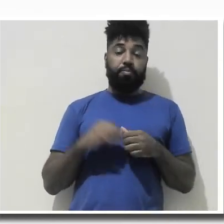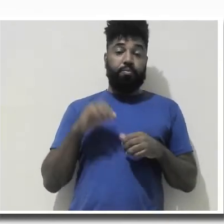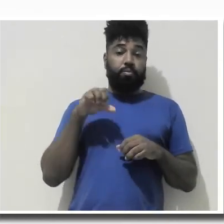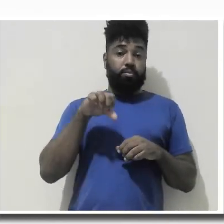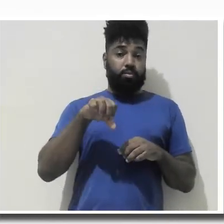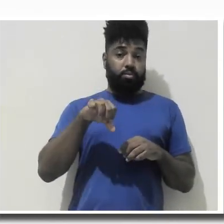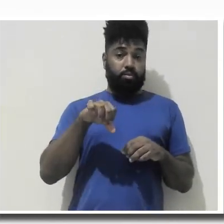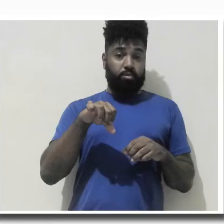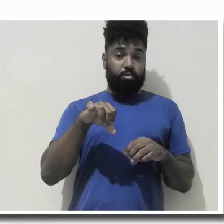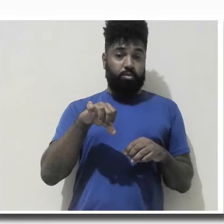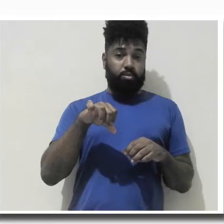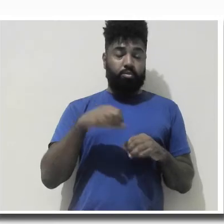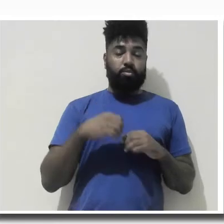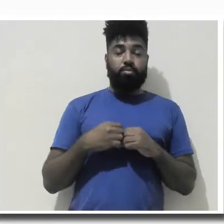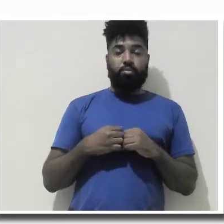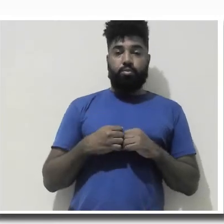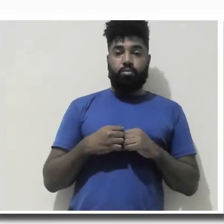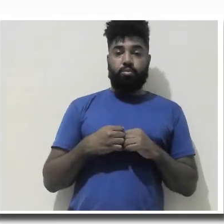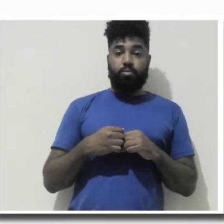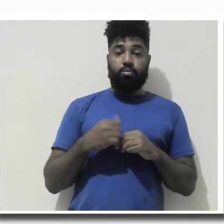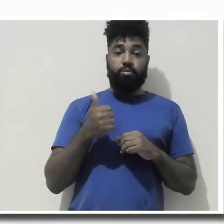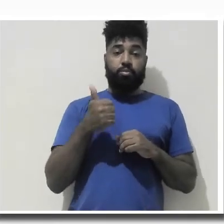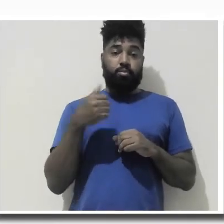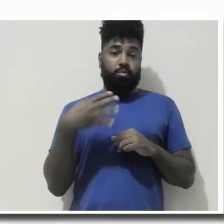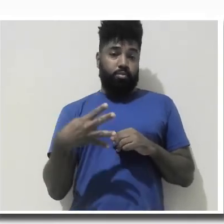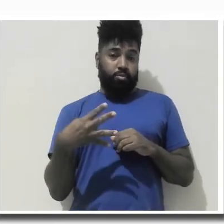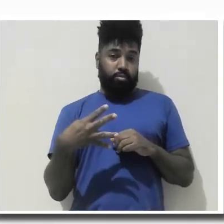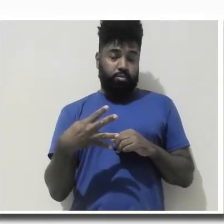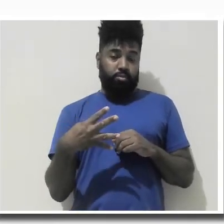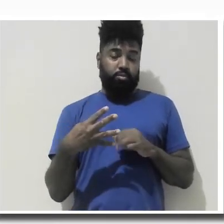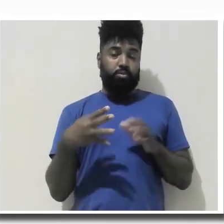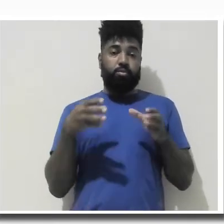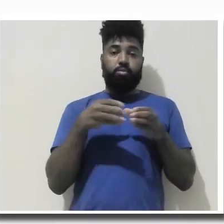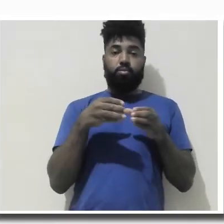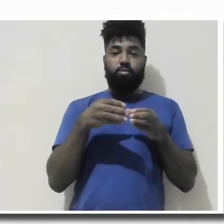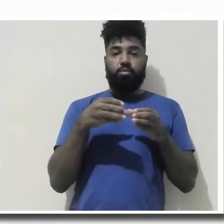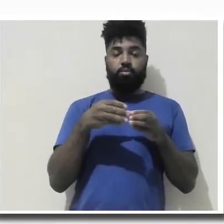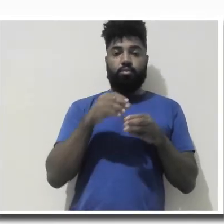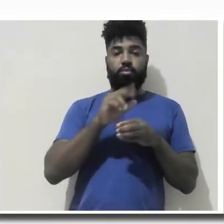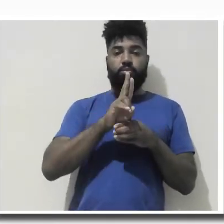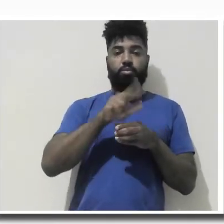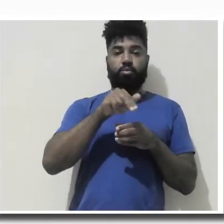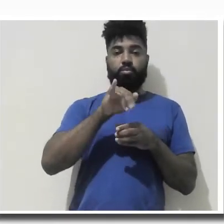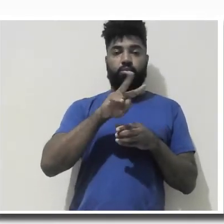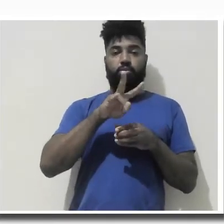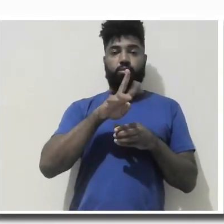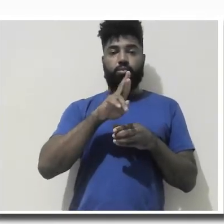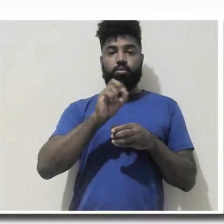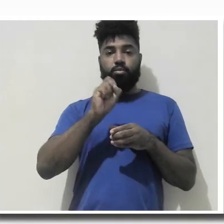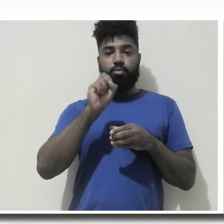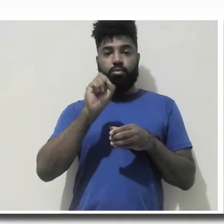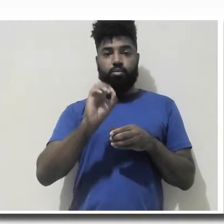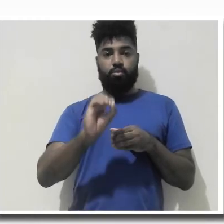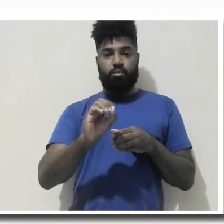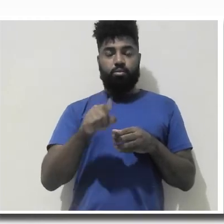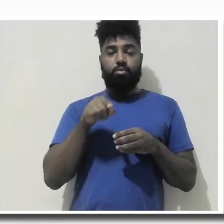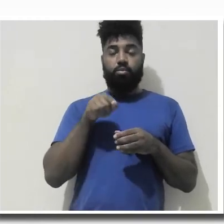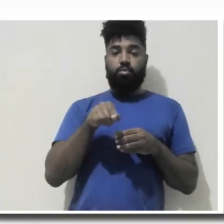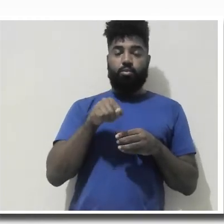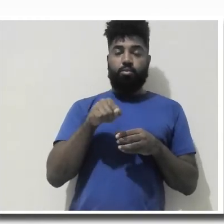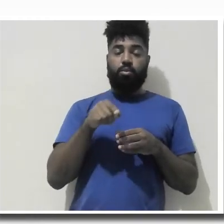o 9 e o 14 estão aqui no conjunto universo, mas não